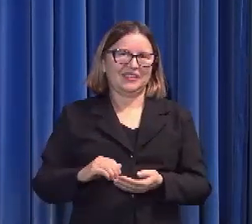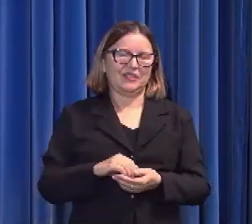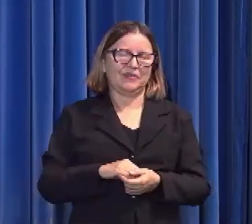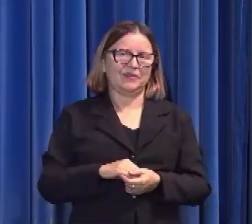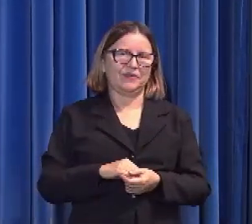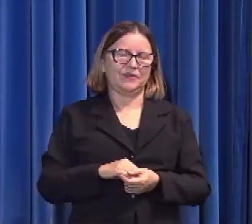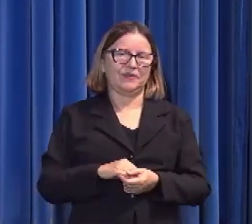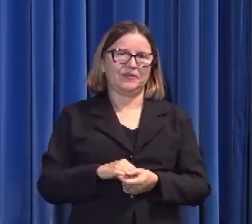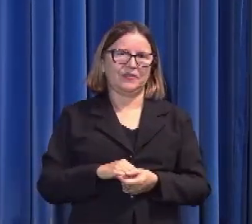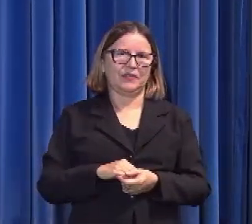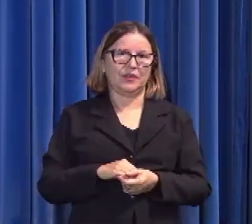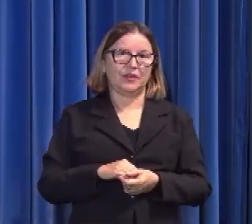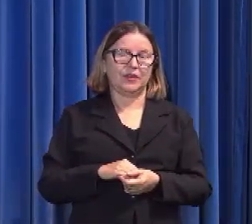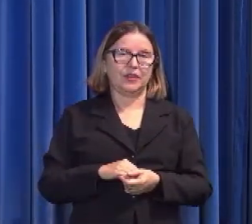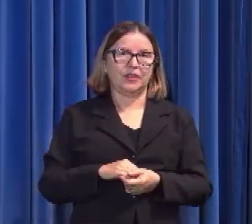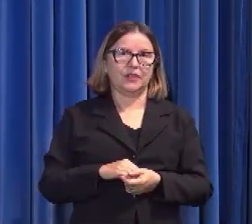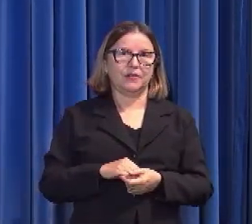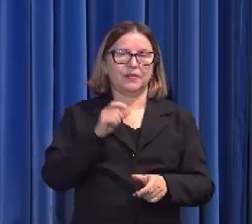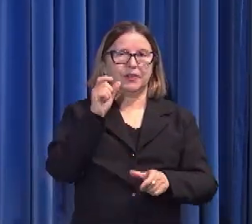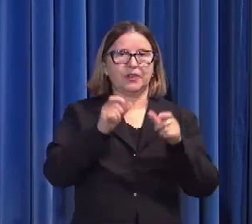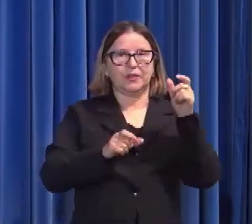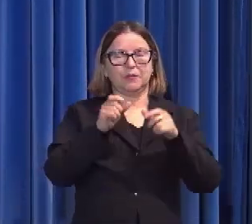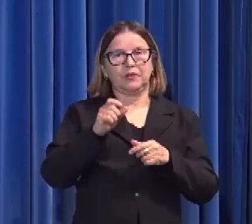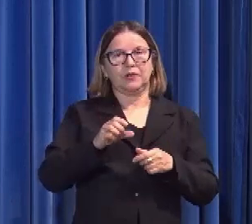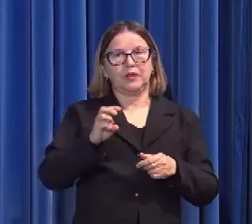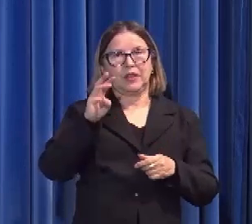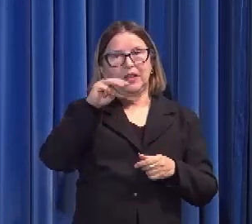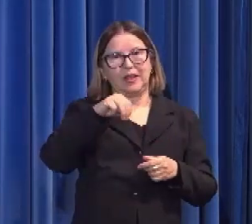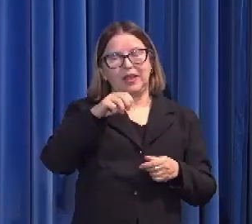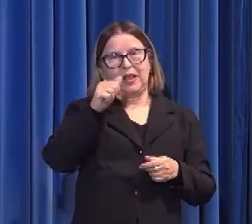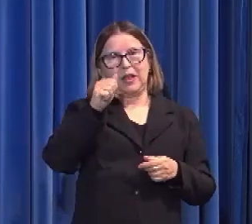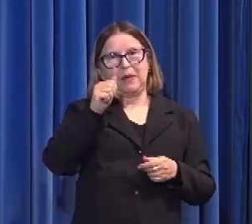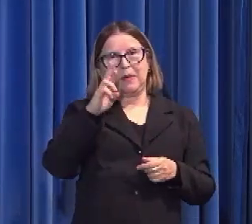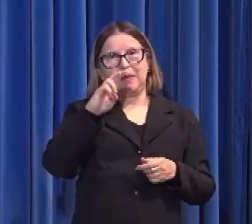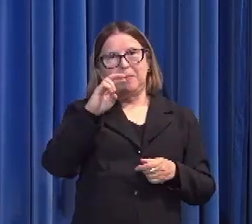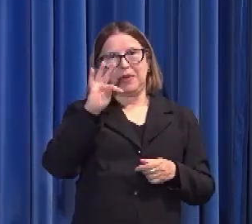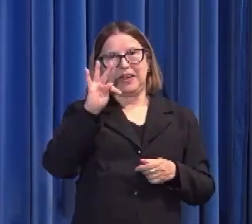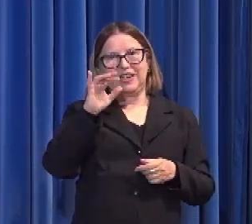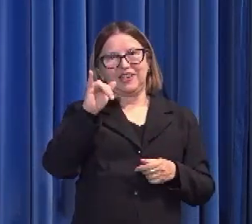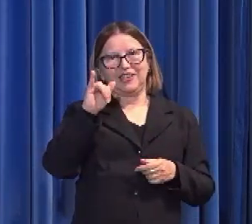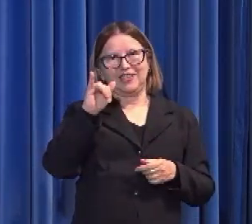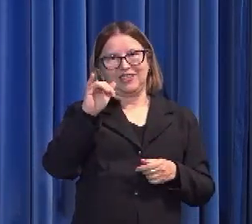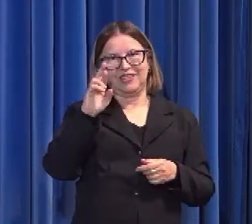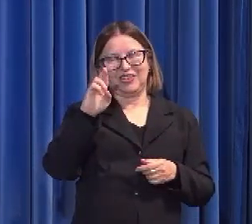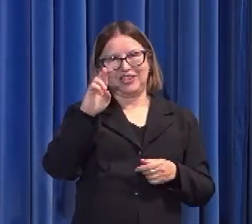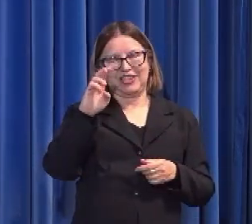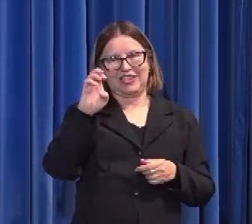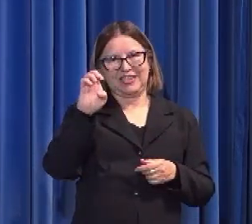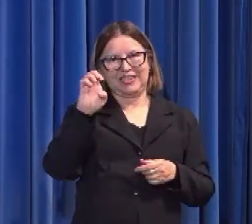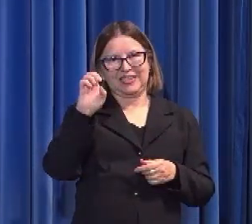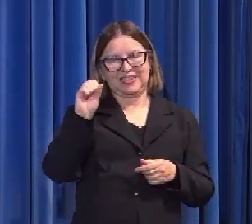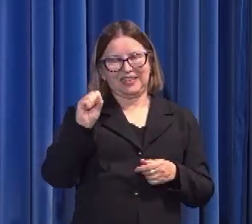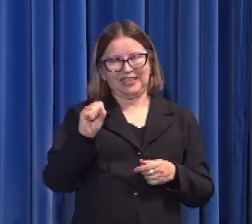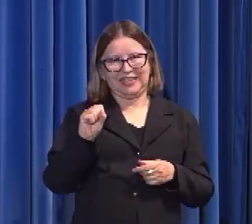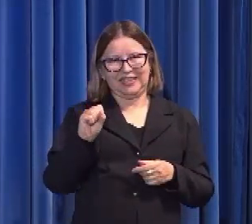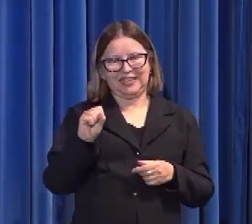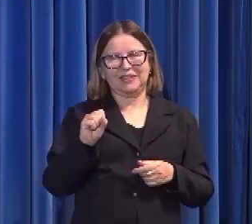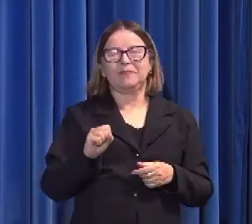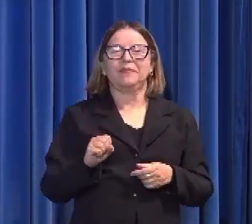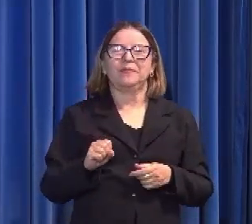e os Mártires morrem pela causa de um amor e os abnegados vivem pela causa de